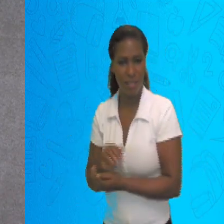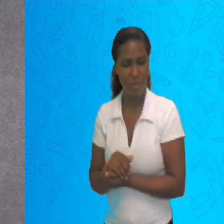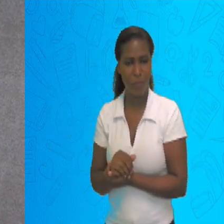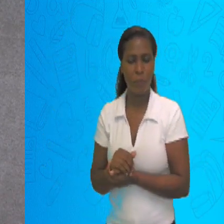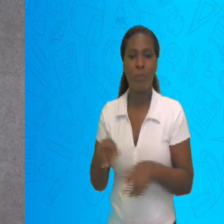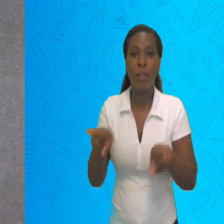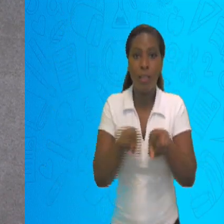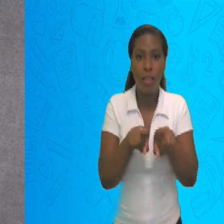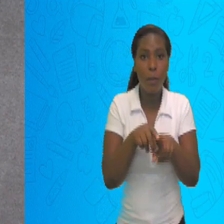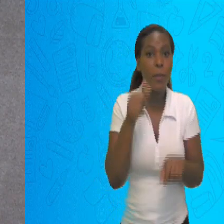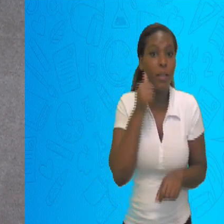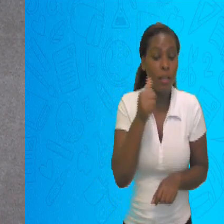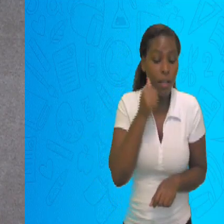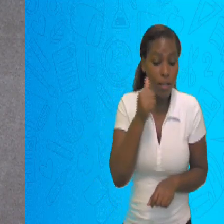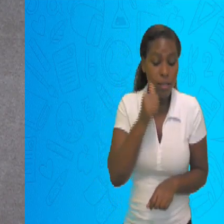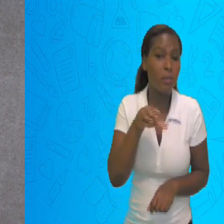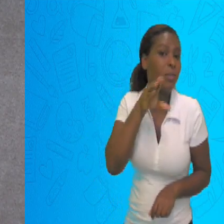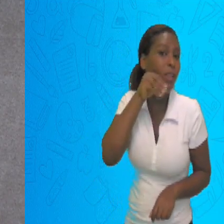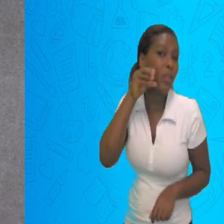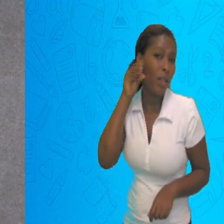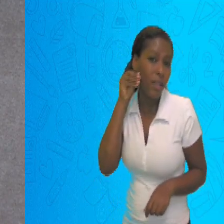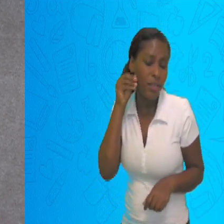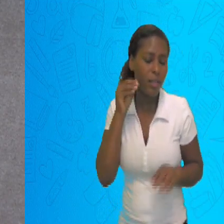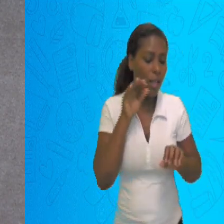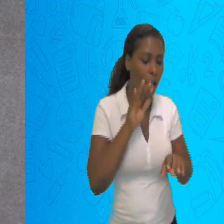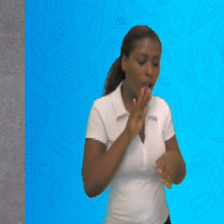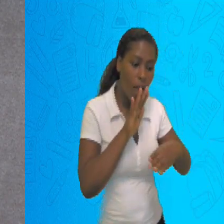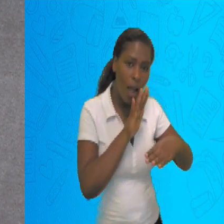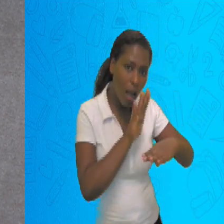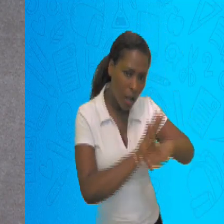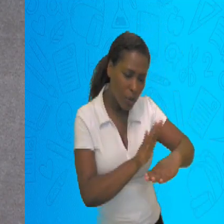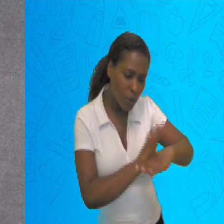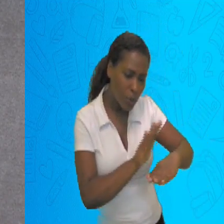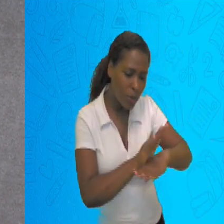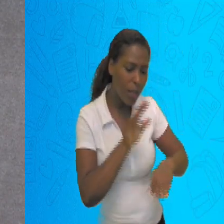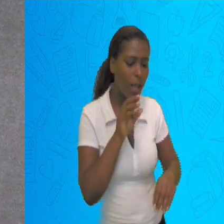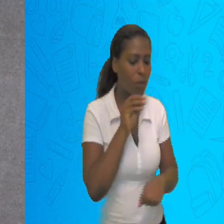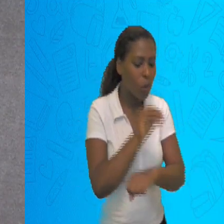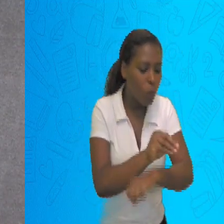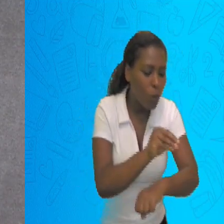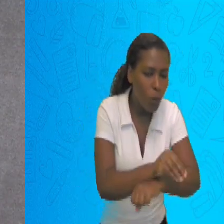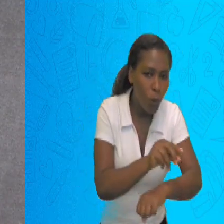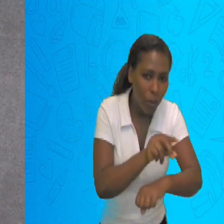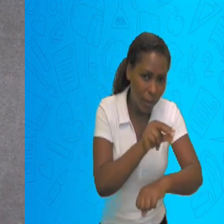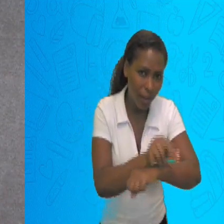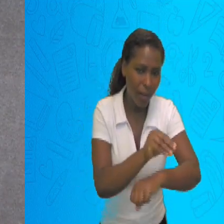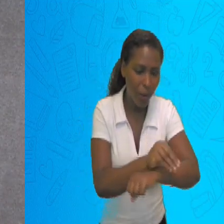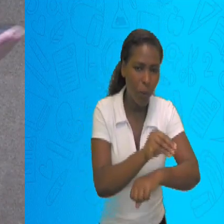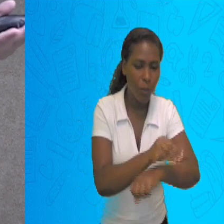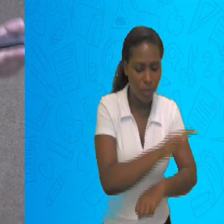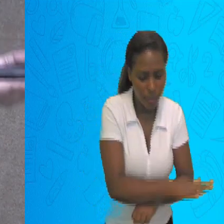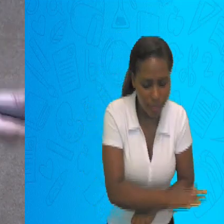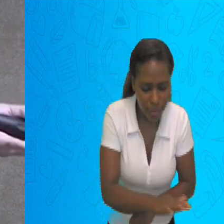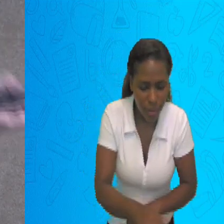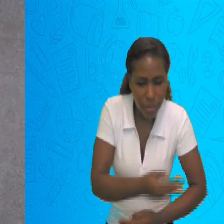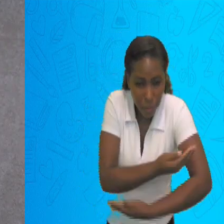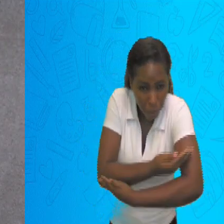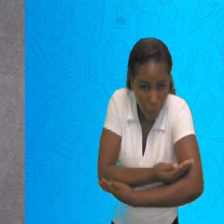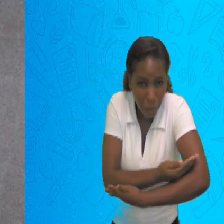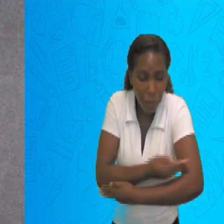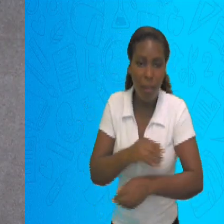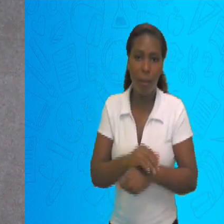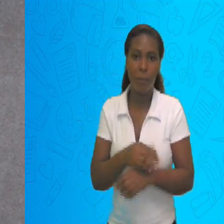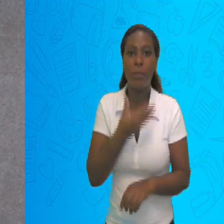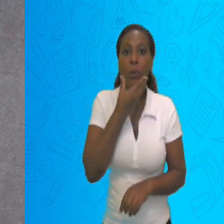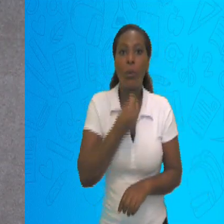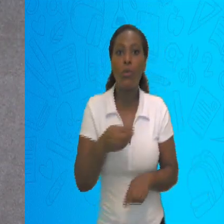homens adultos fabricavam utensílios de caça, pesca e guerras. Também fabricavam as canoas que